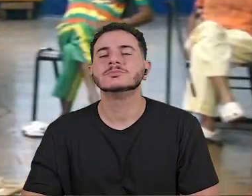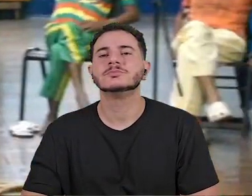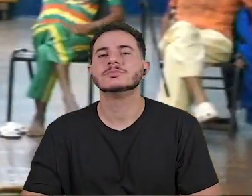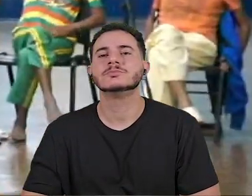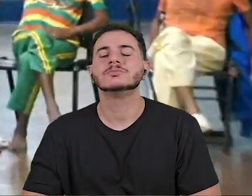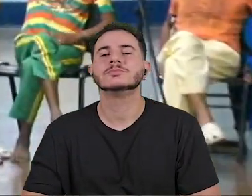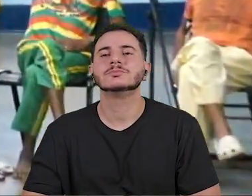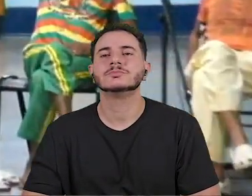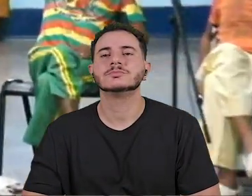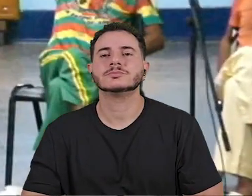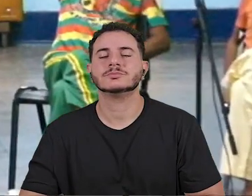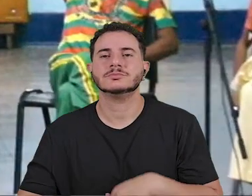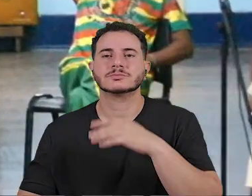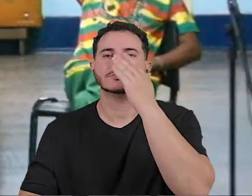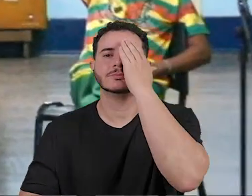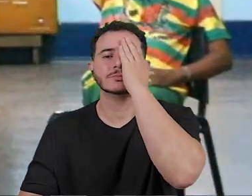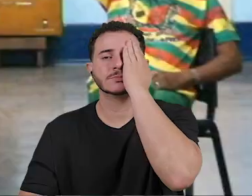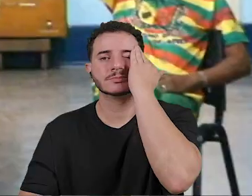Vou pegar para mim essa.